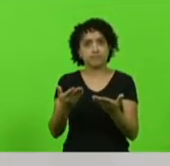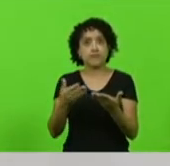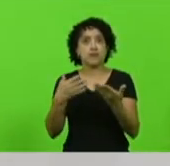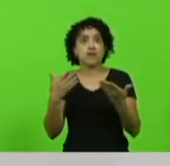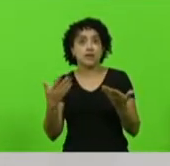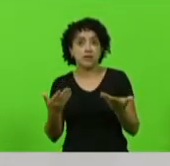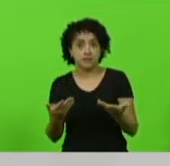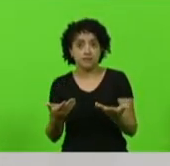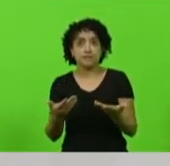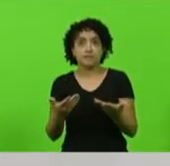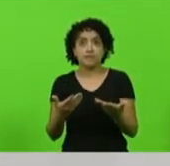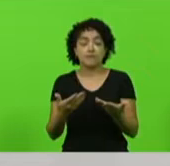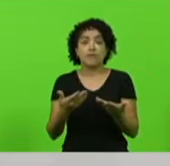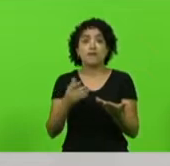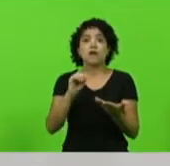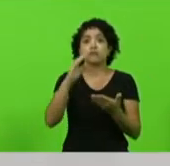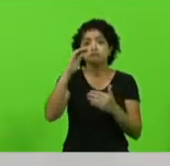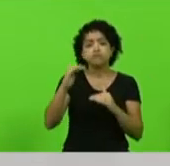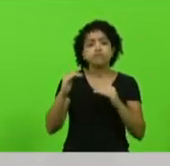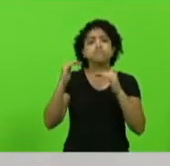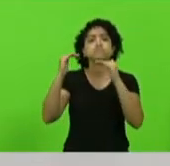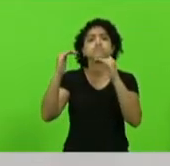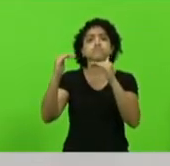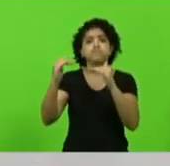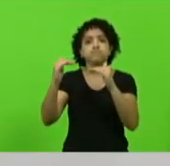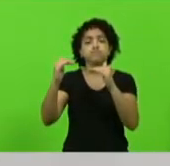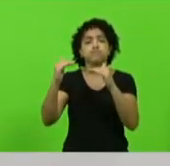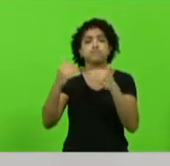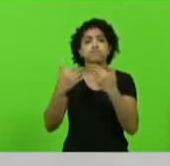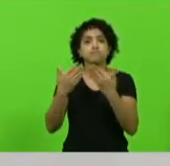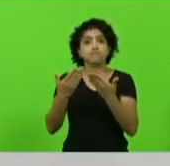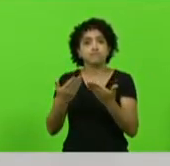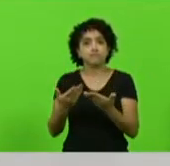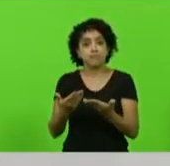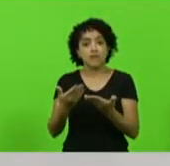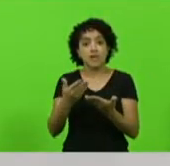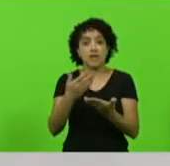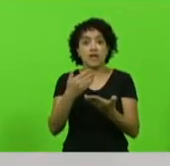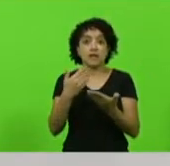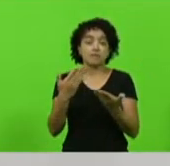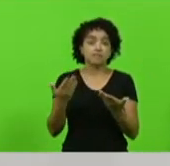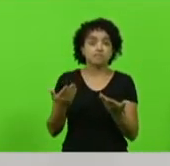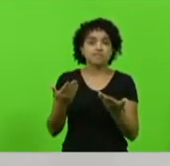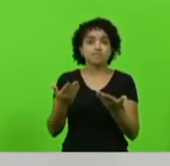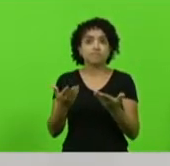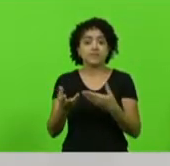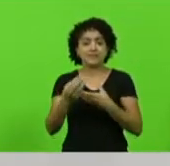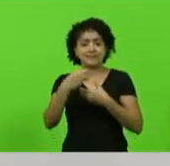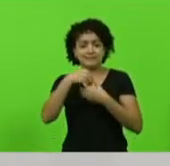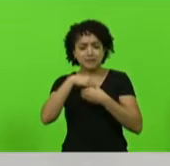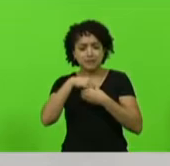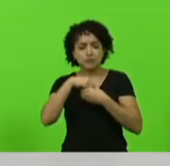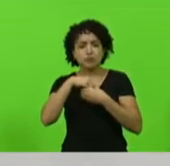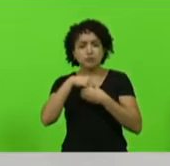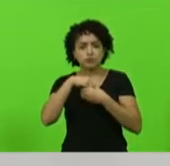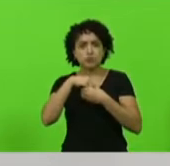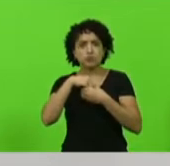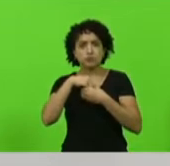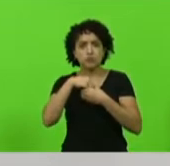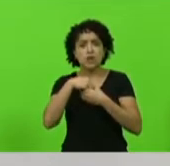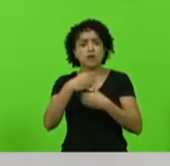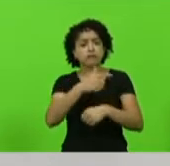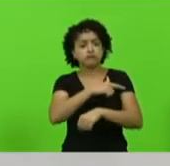linhas mestres. Porém, é algo que você está dentro de você, que vem com a tua